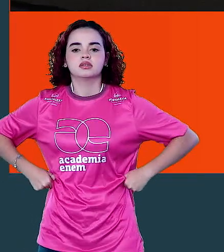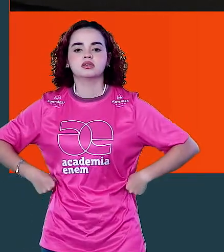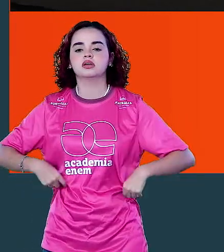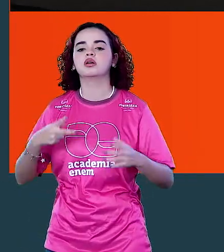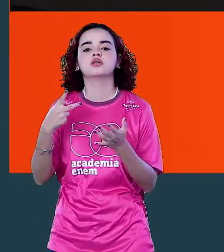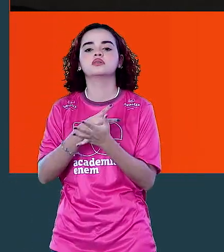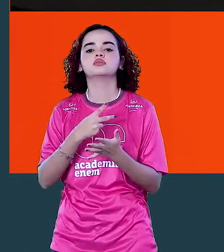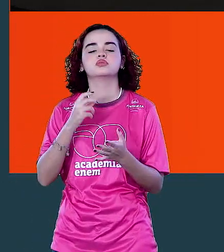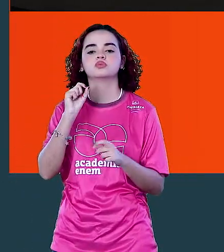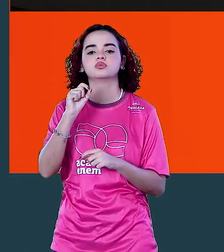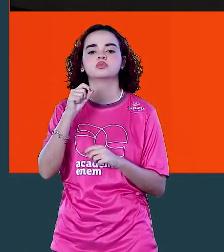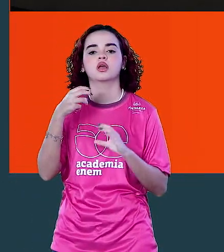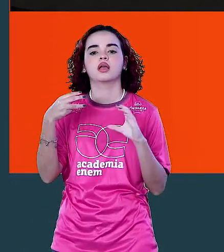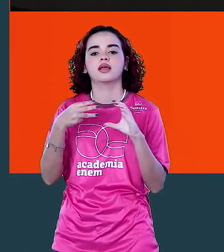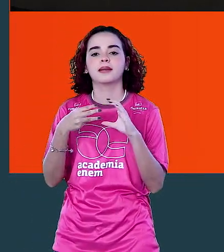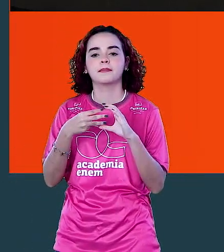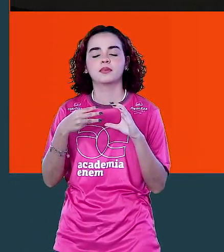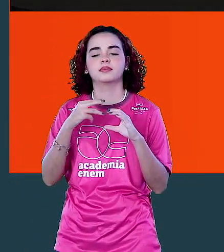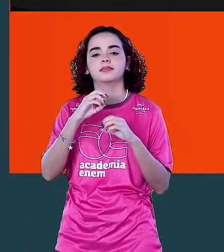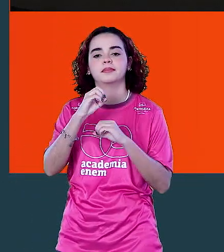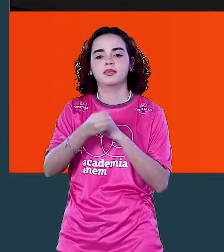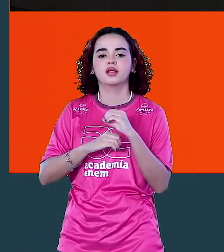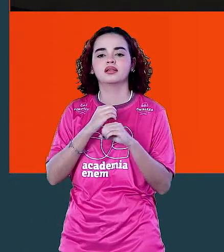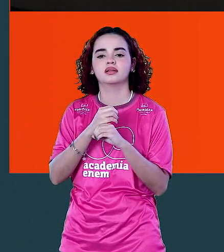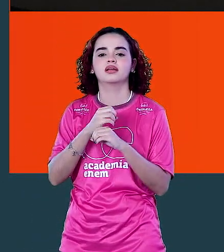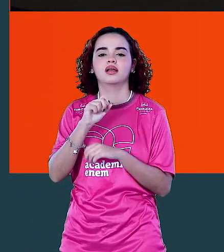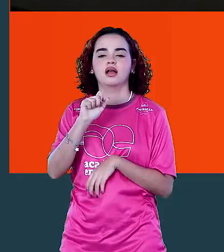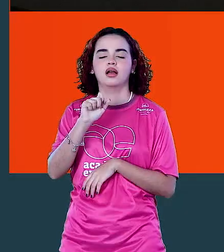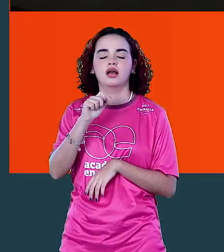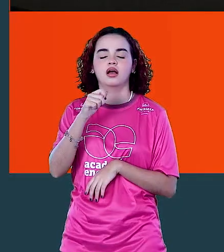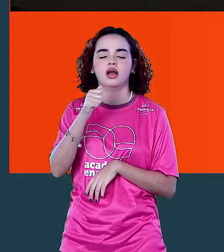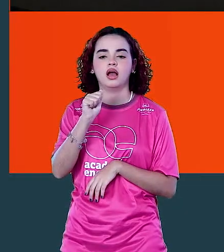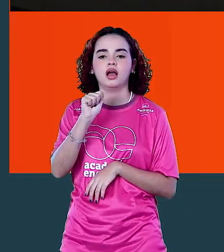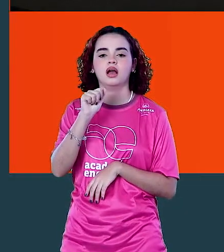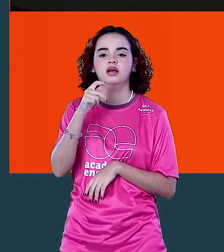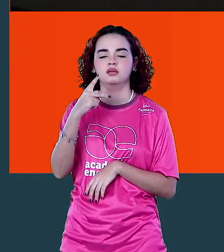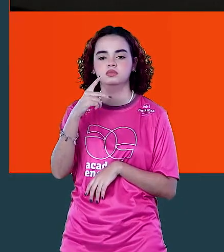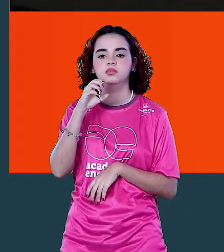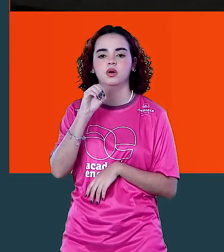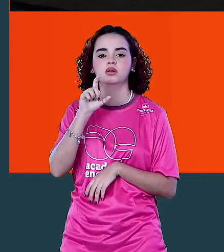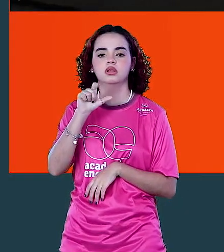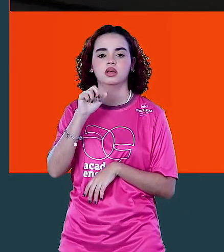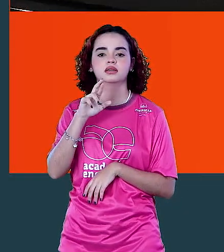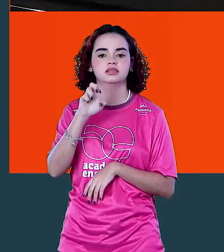quê? Apolares. Olha o raciocínio.